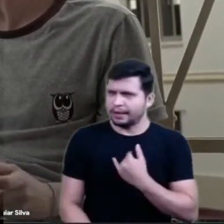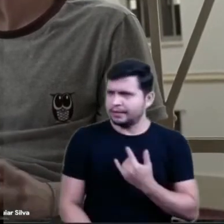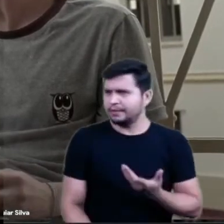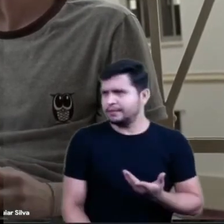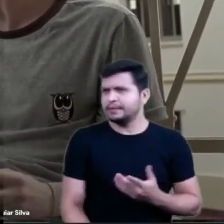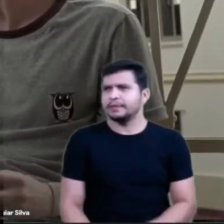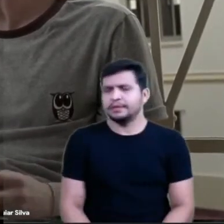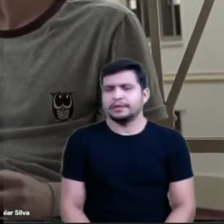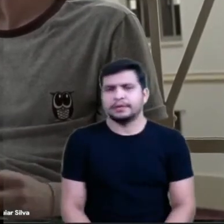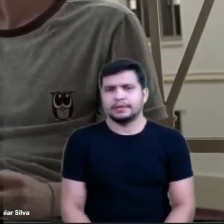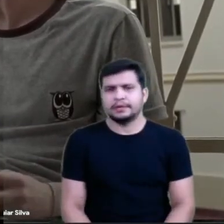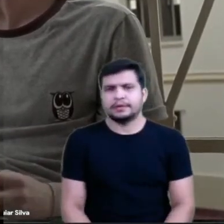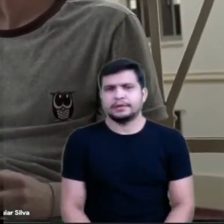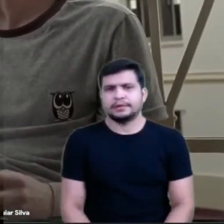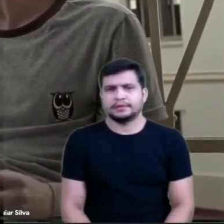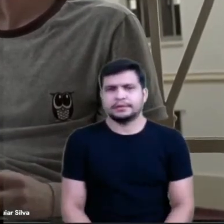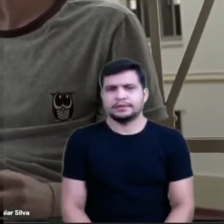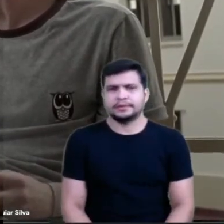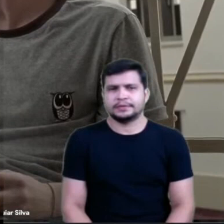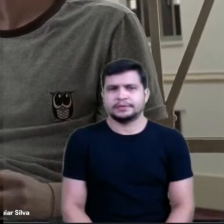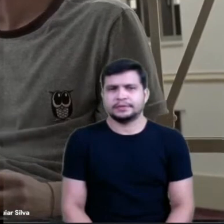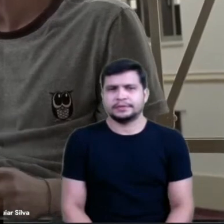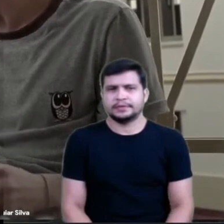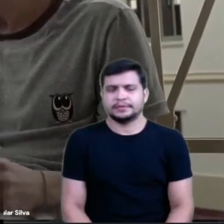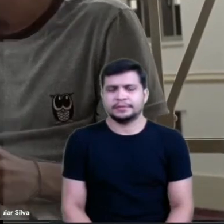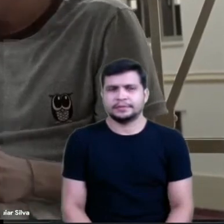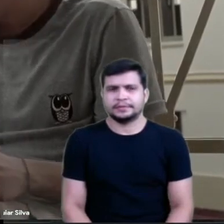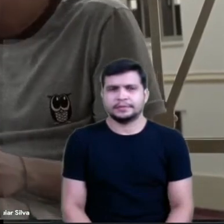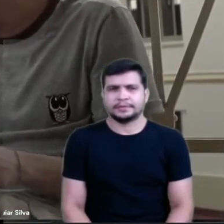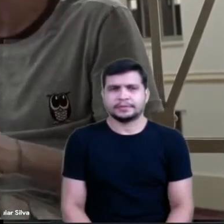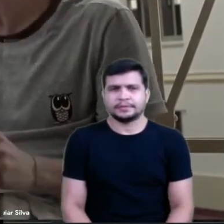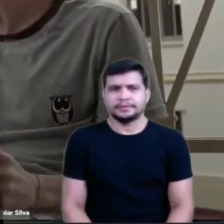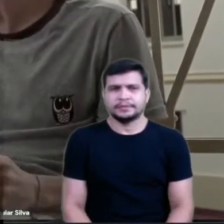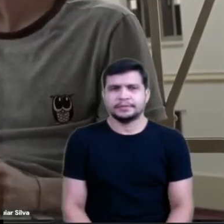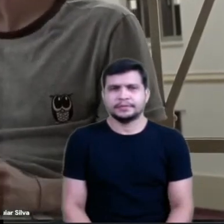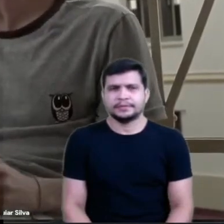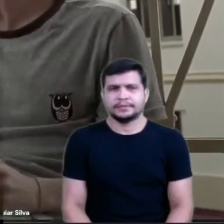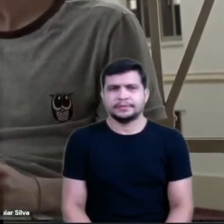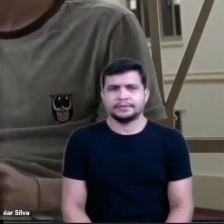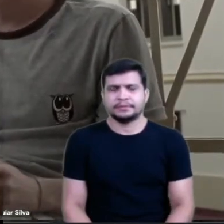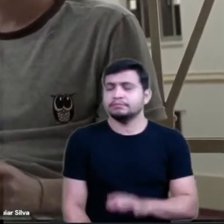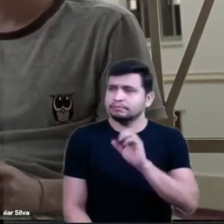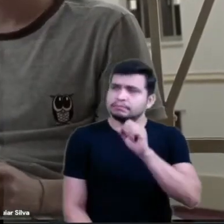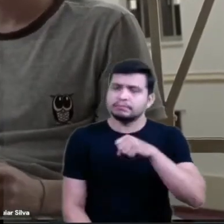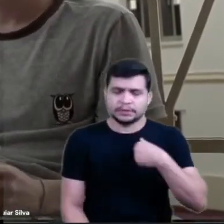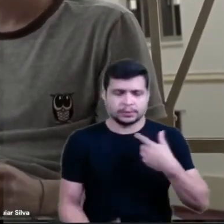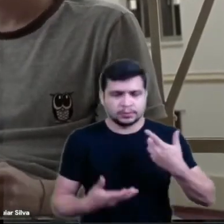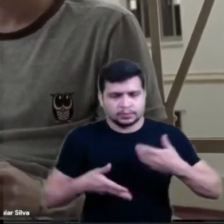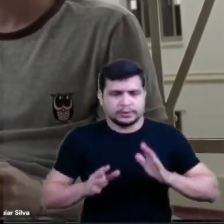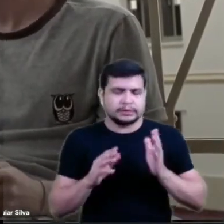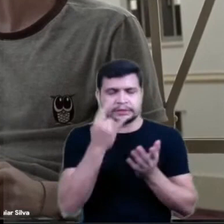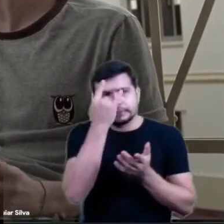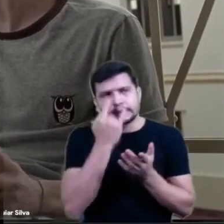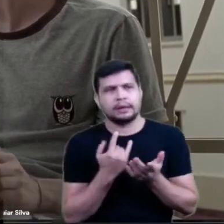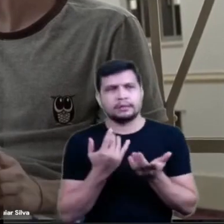Assim como? Moreno? Ou cego? Cego. Desde que eu nasci. E